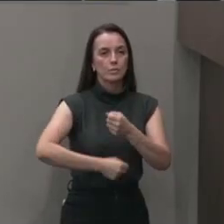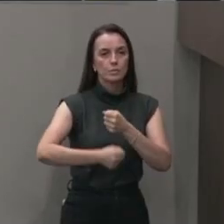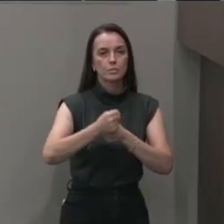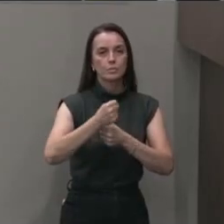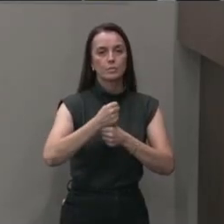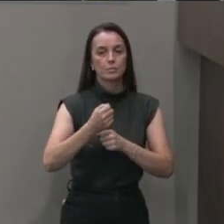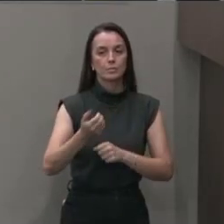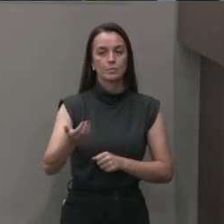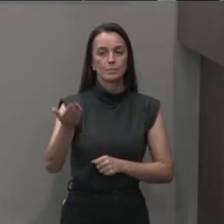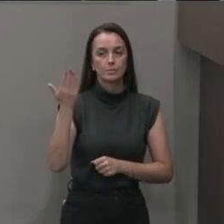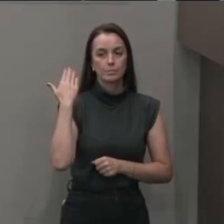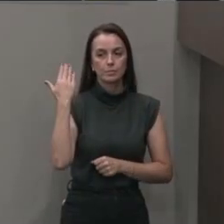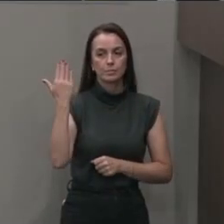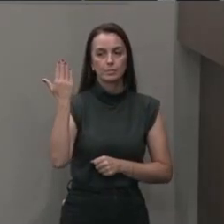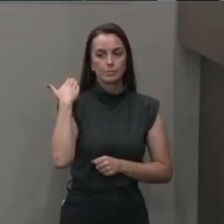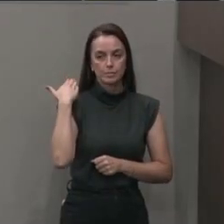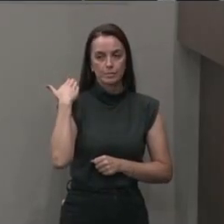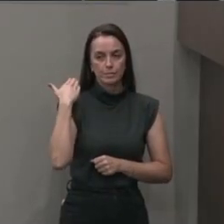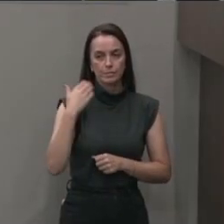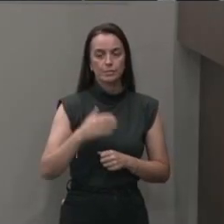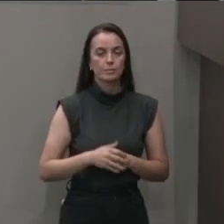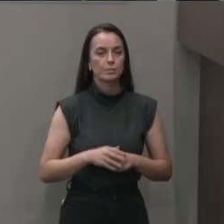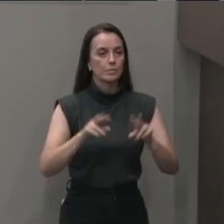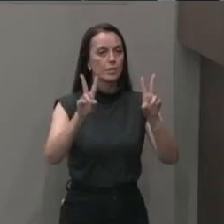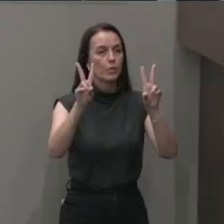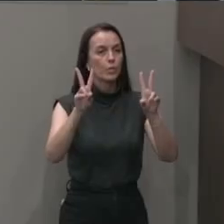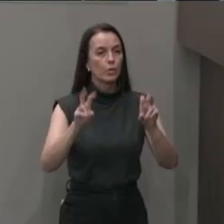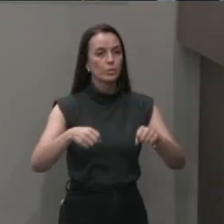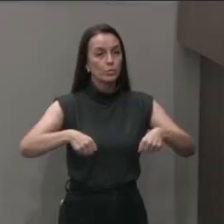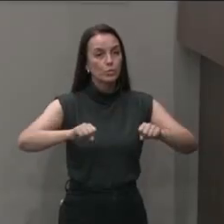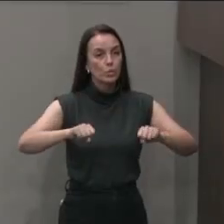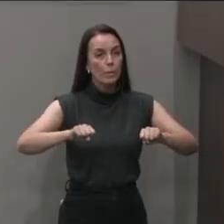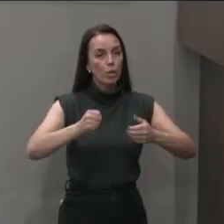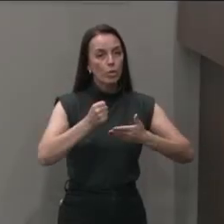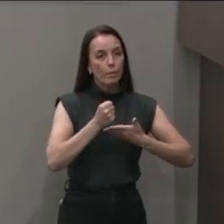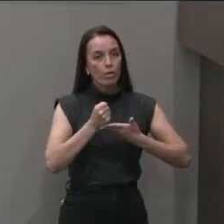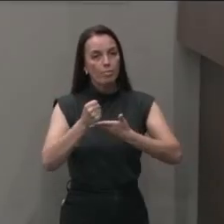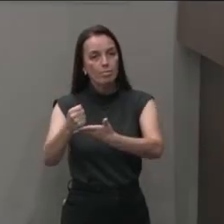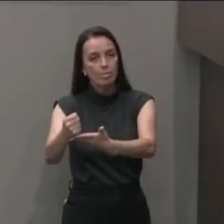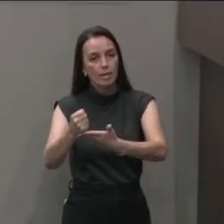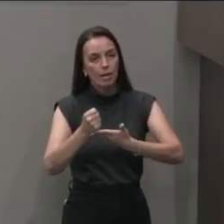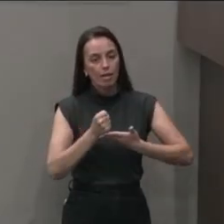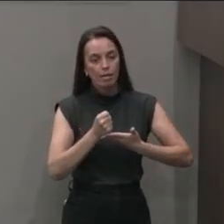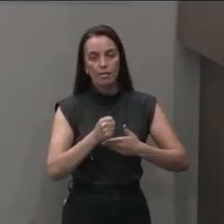passado, referente a um motoboy fazer uma entrega.